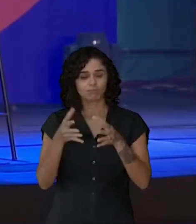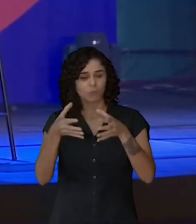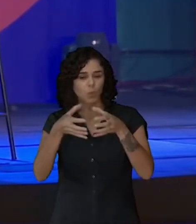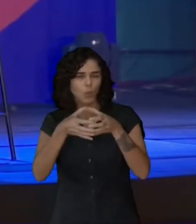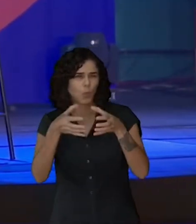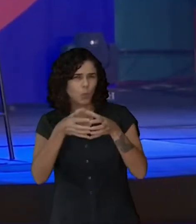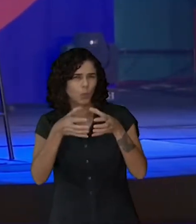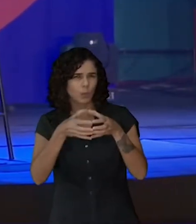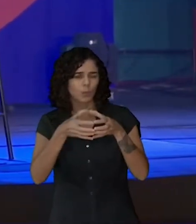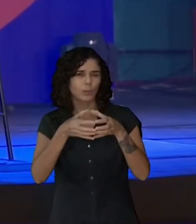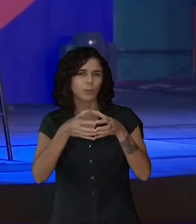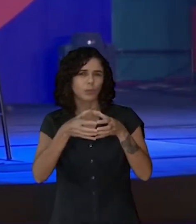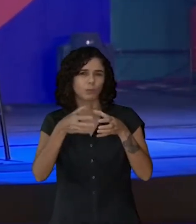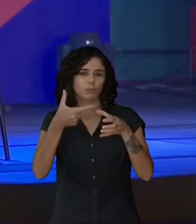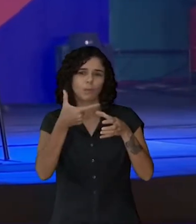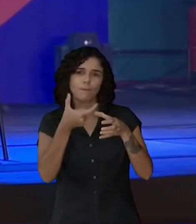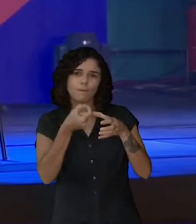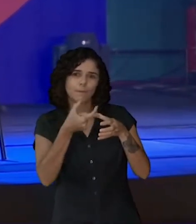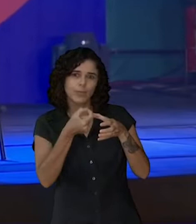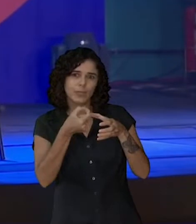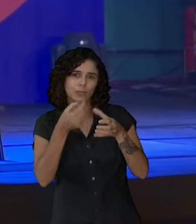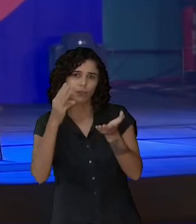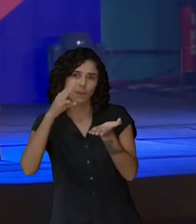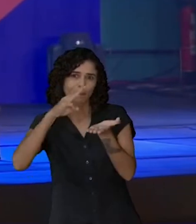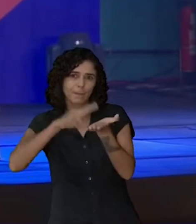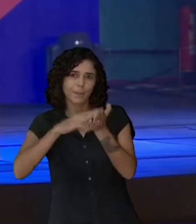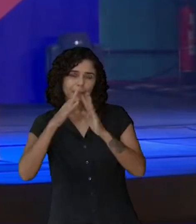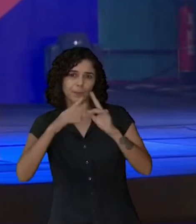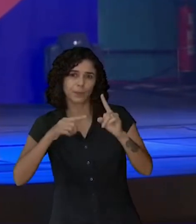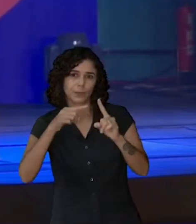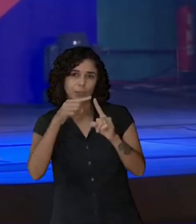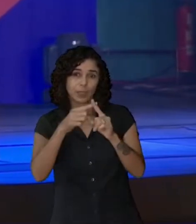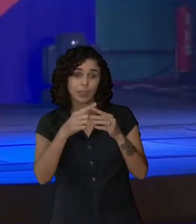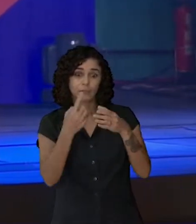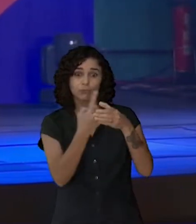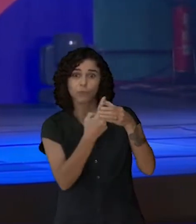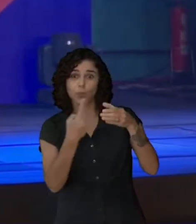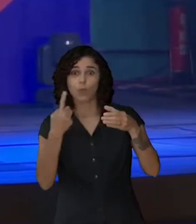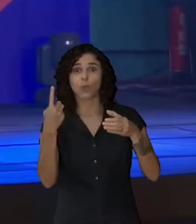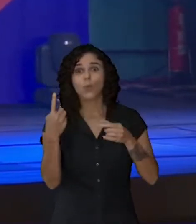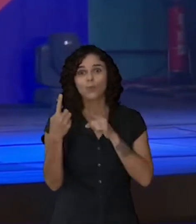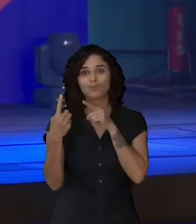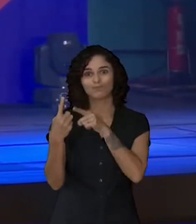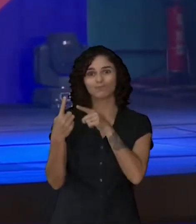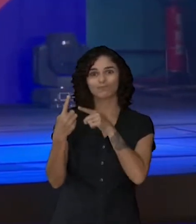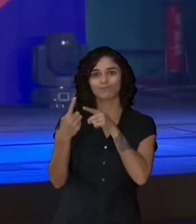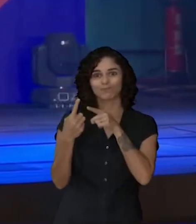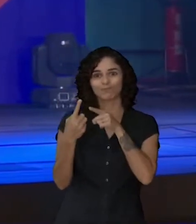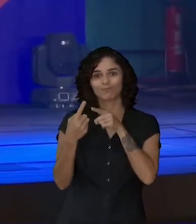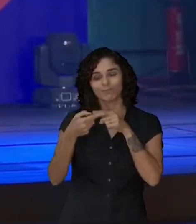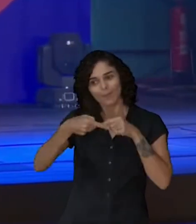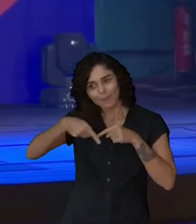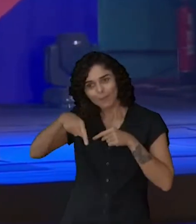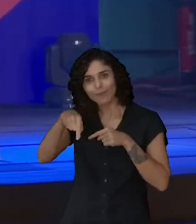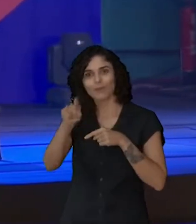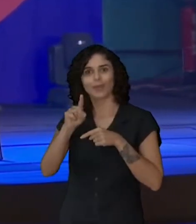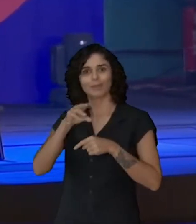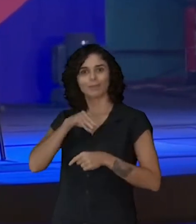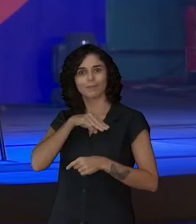grupo de 20 membros da igreja, fosse enviado para missões.